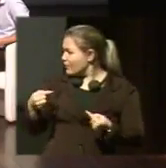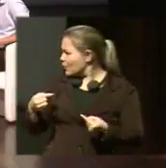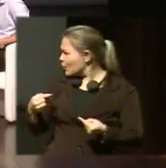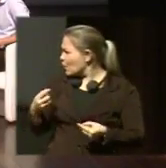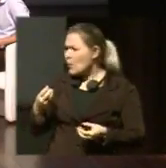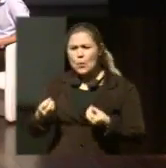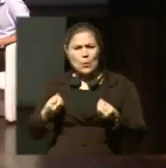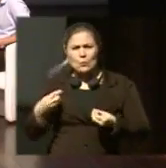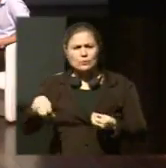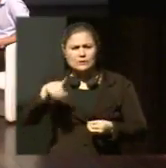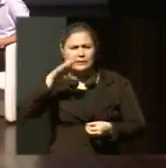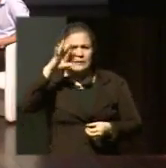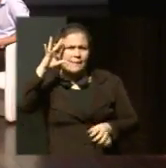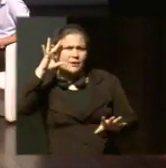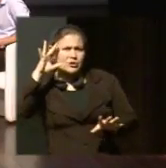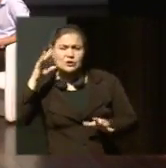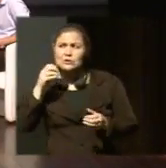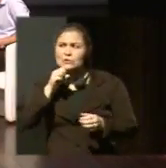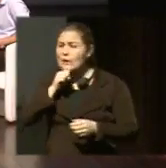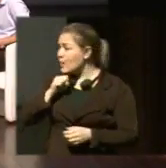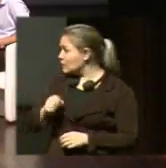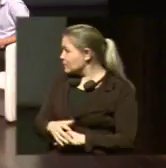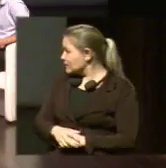vocês se imaginam velhos?